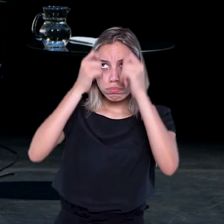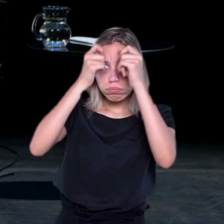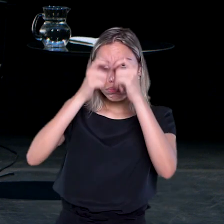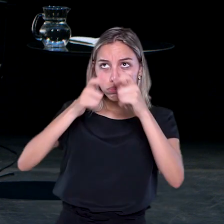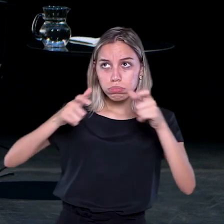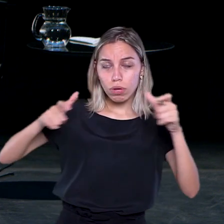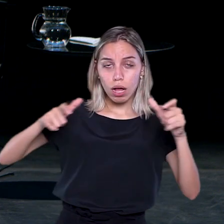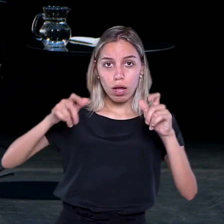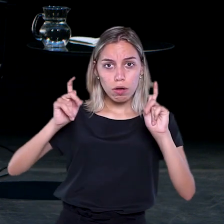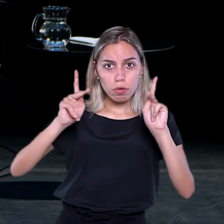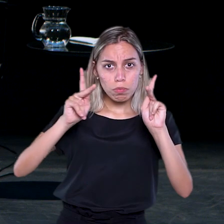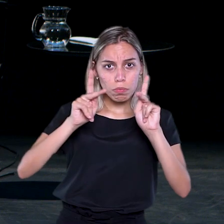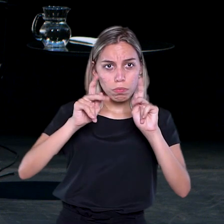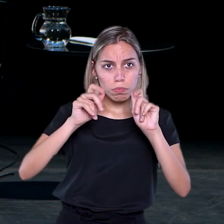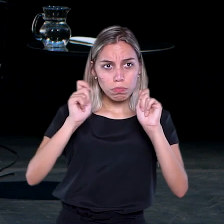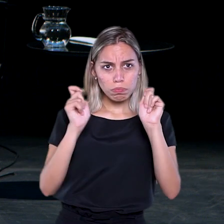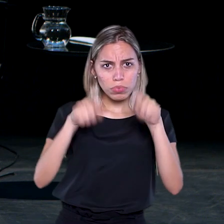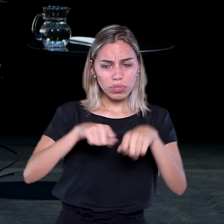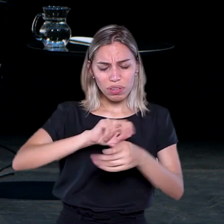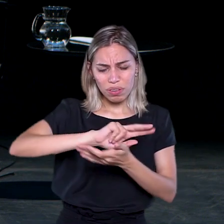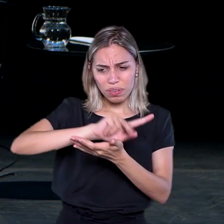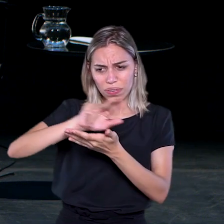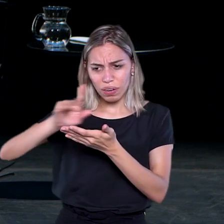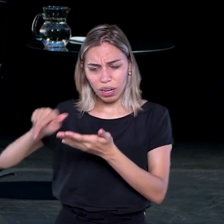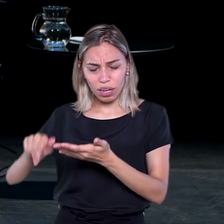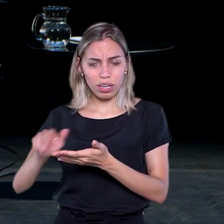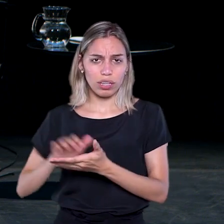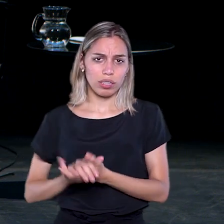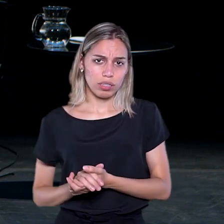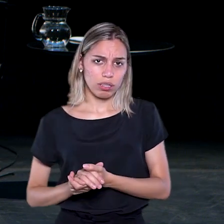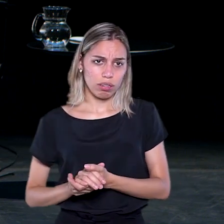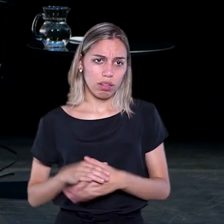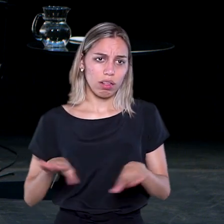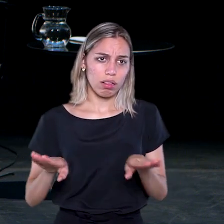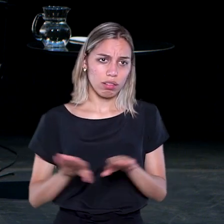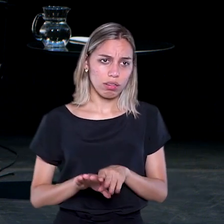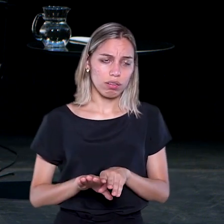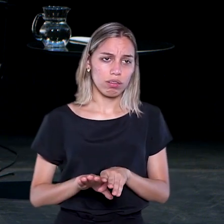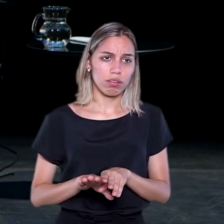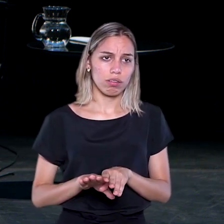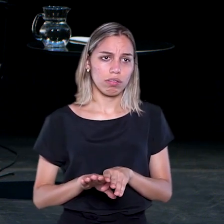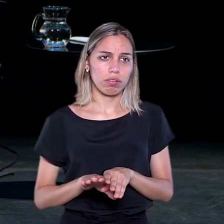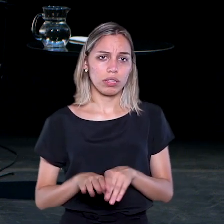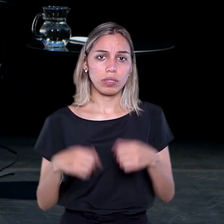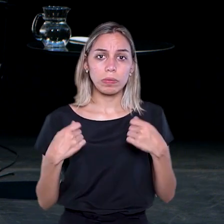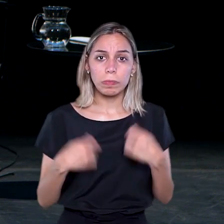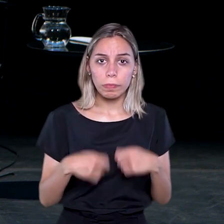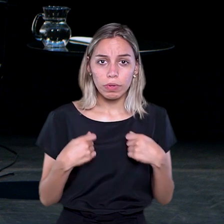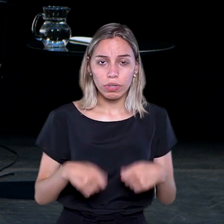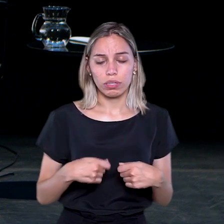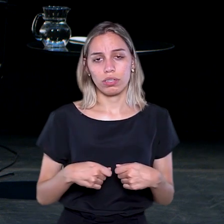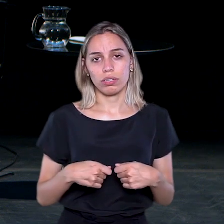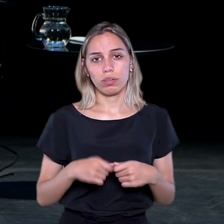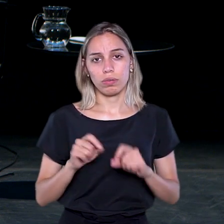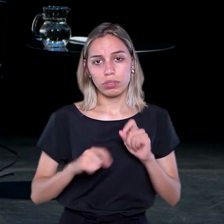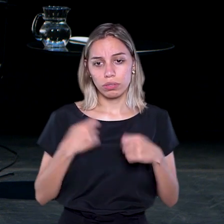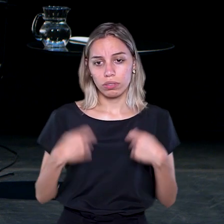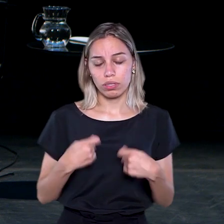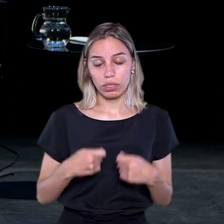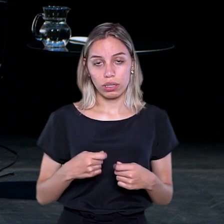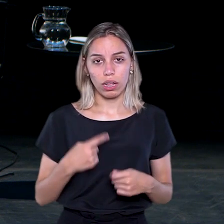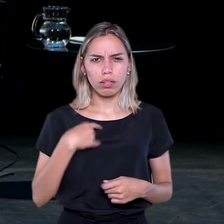das possibilidades que as ações afirmativas nos trazem e na necessidade, na demanda que existe. Porque